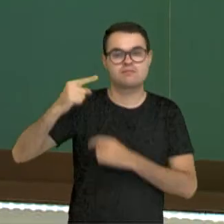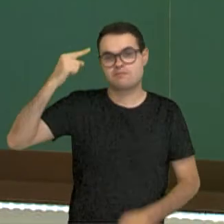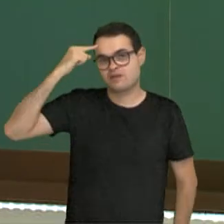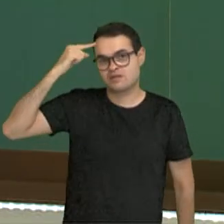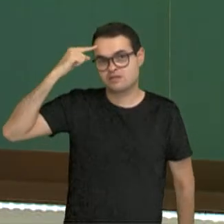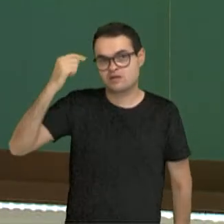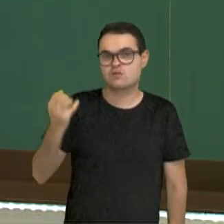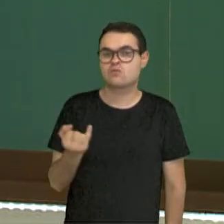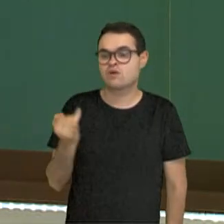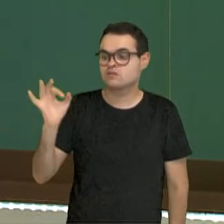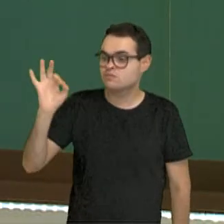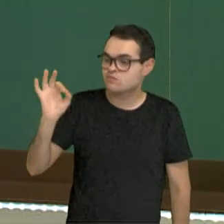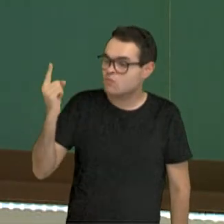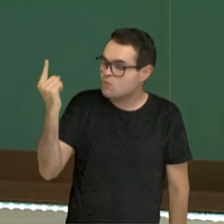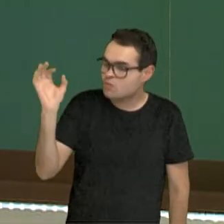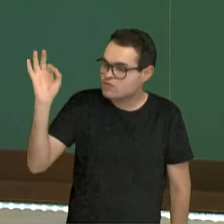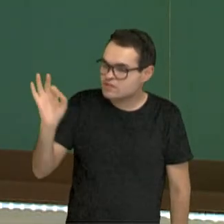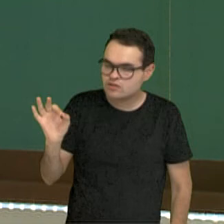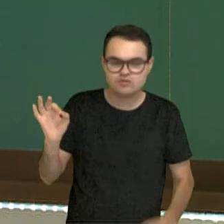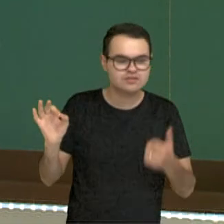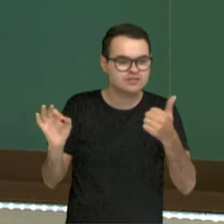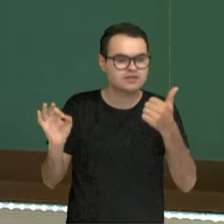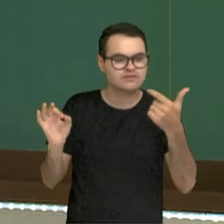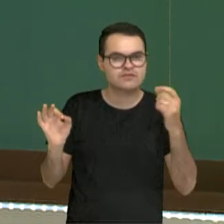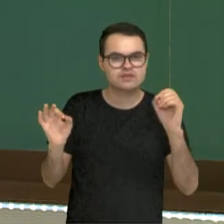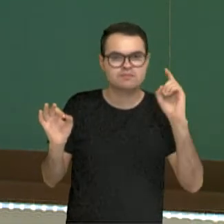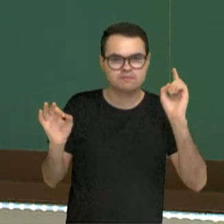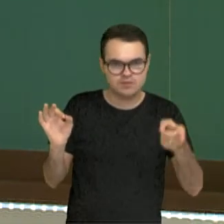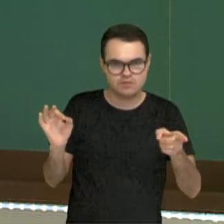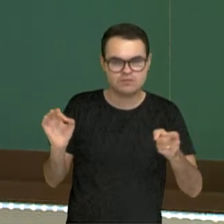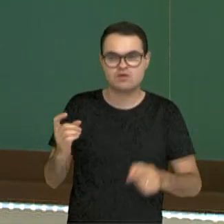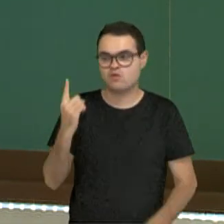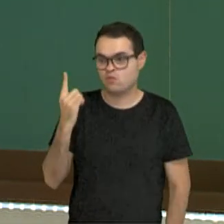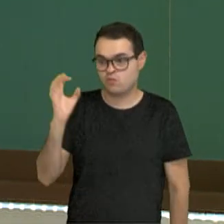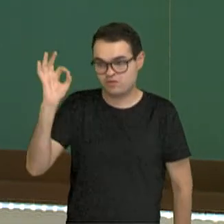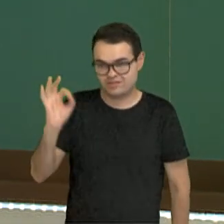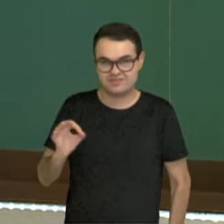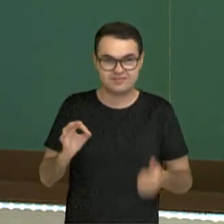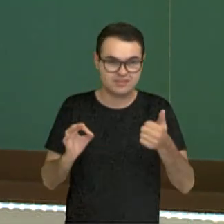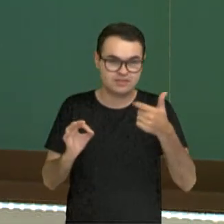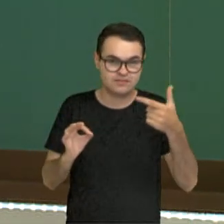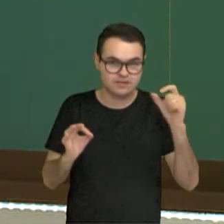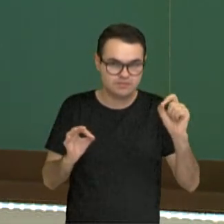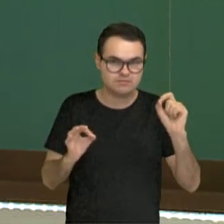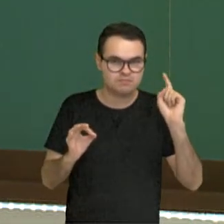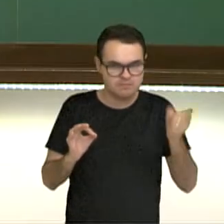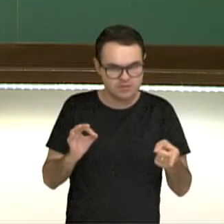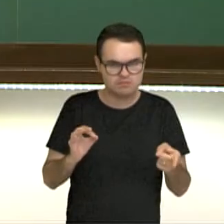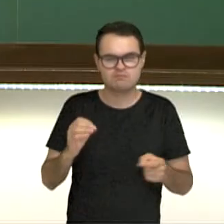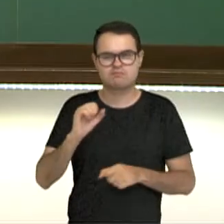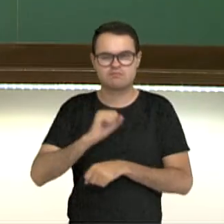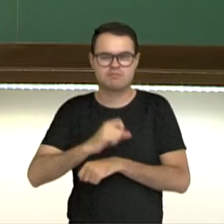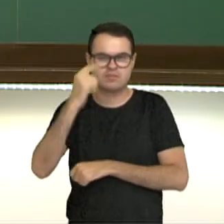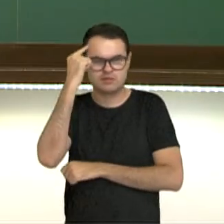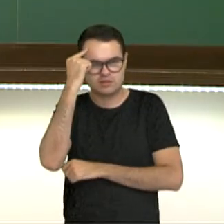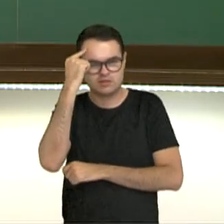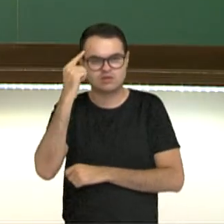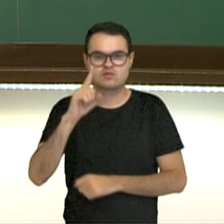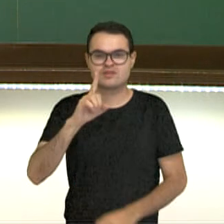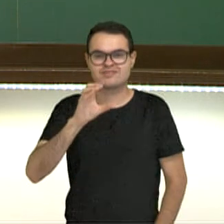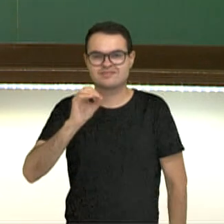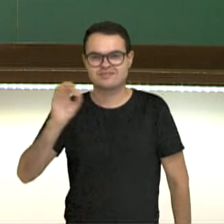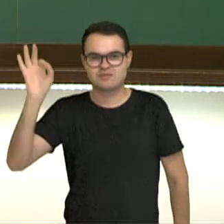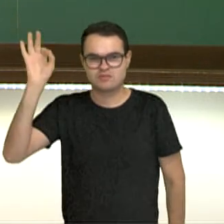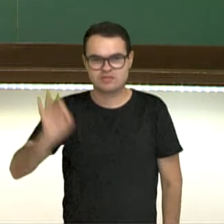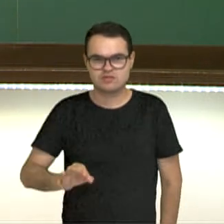quanto que é 1% de 120 mil, que foi o meu empréstimo. 1% de 120 mil, bom, vamos parar para pensar. O 100%